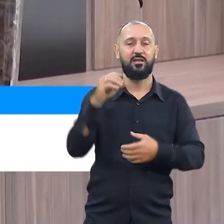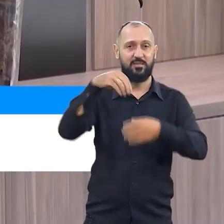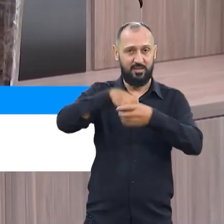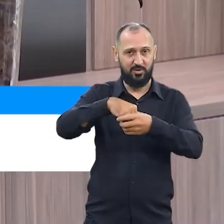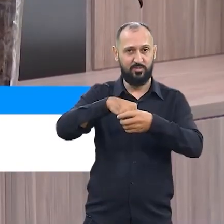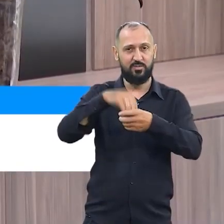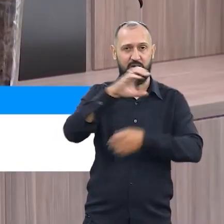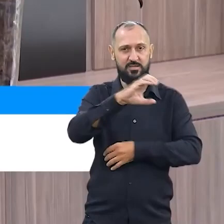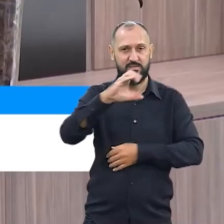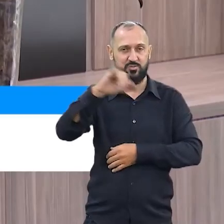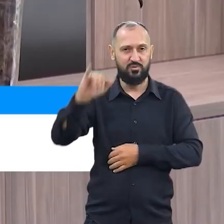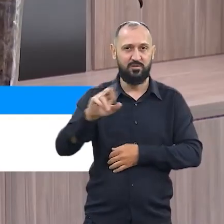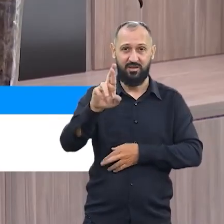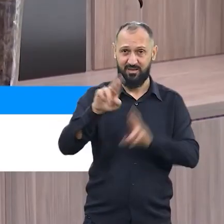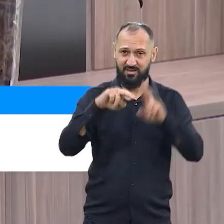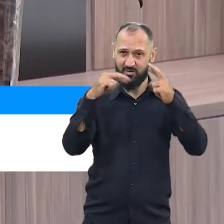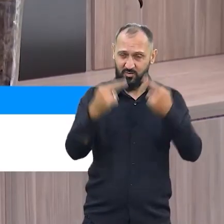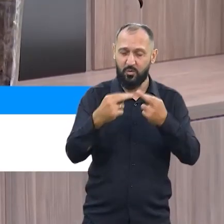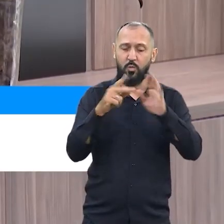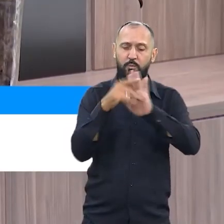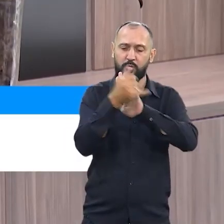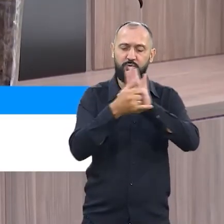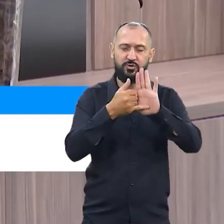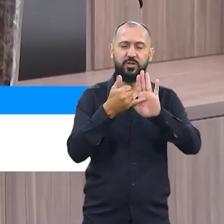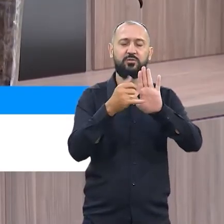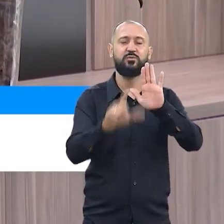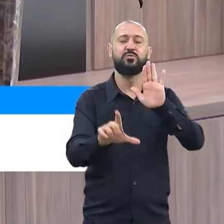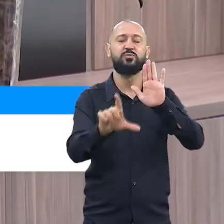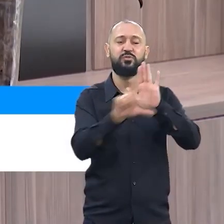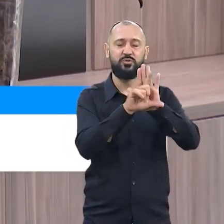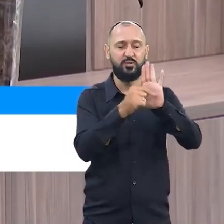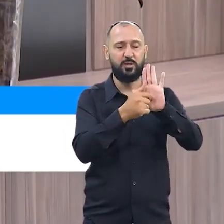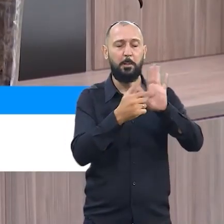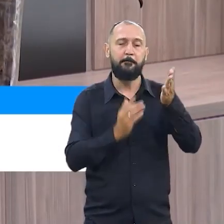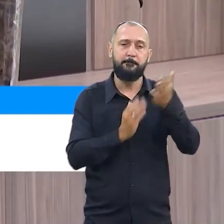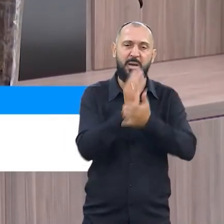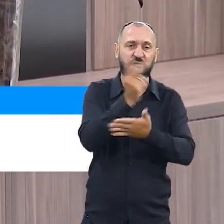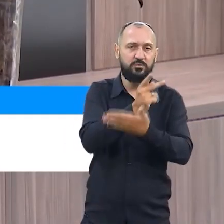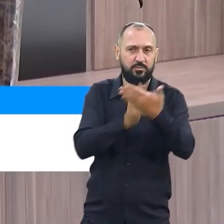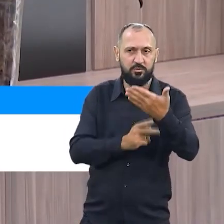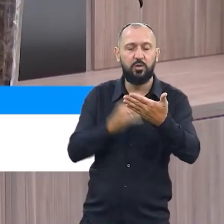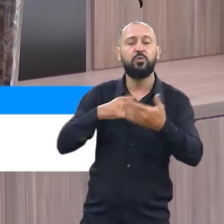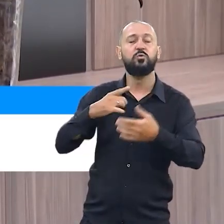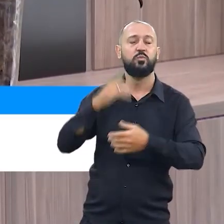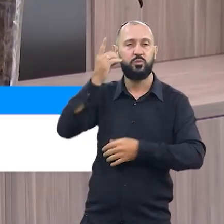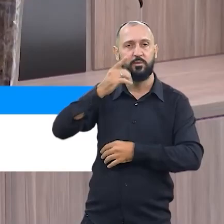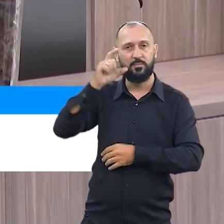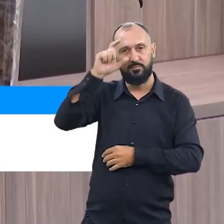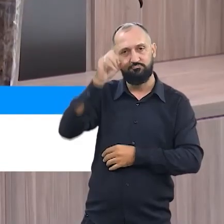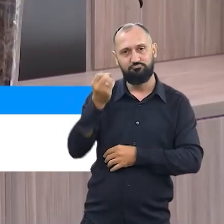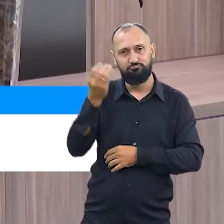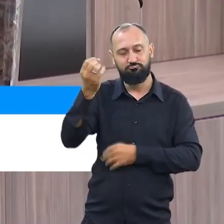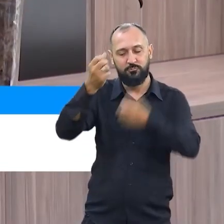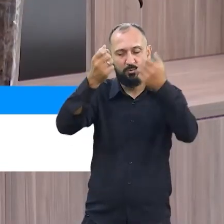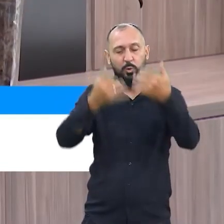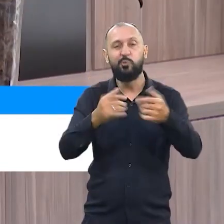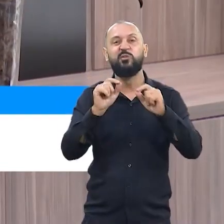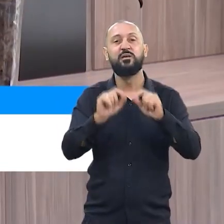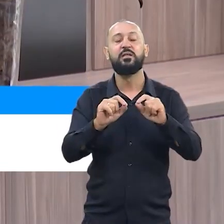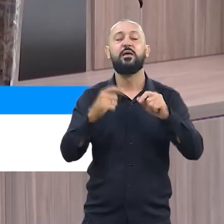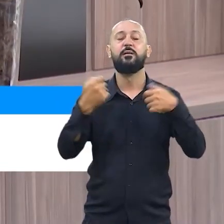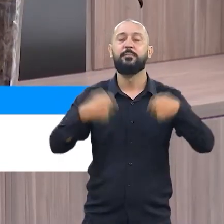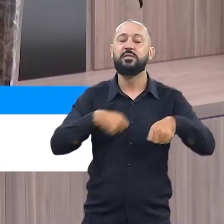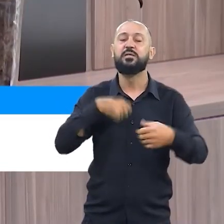da CCJR, foi aprovado o parecer ao projeto de lei de autoria do deputado Pedro Cian Neto, do PSD,